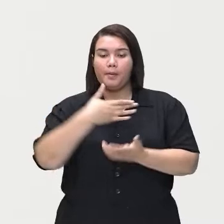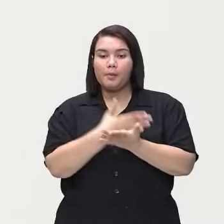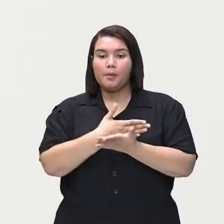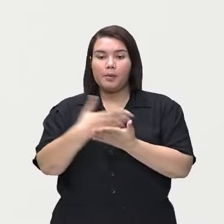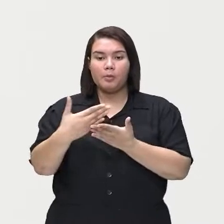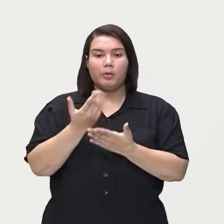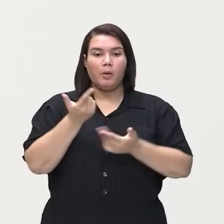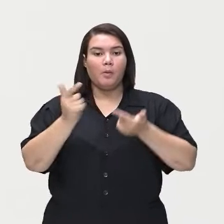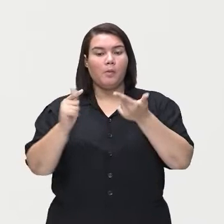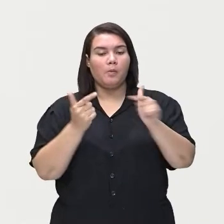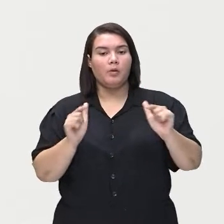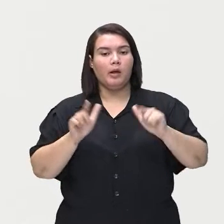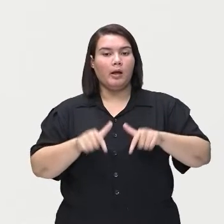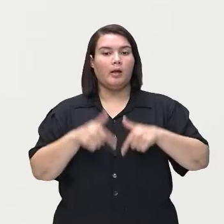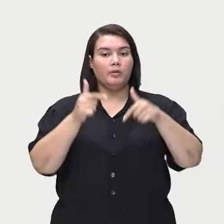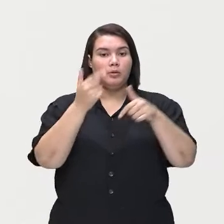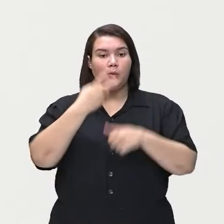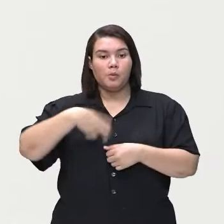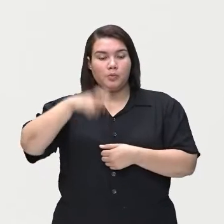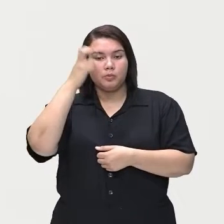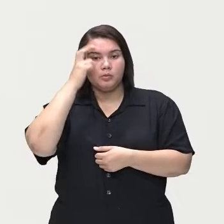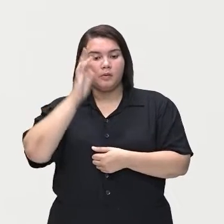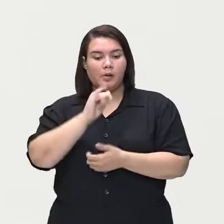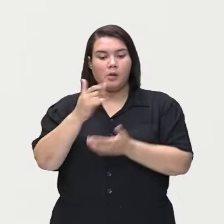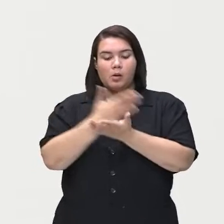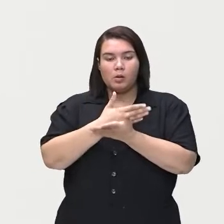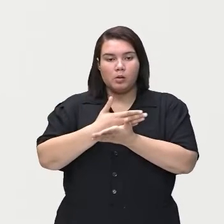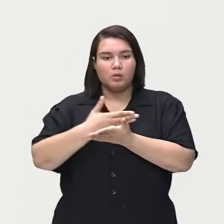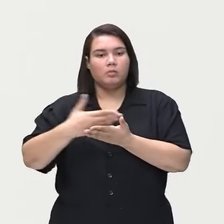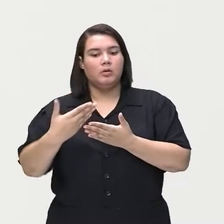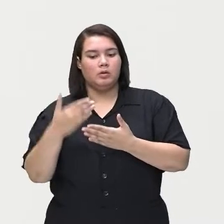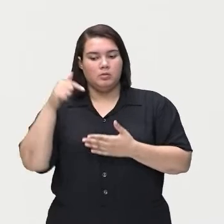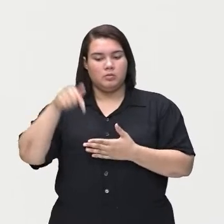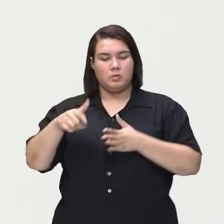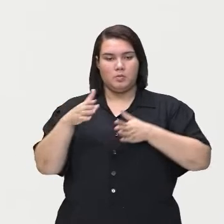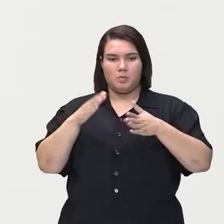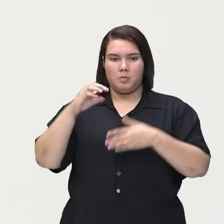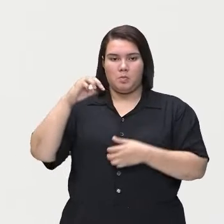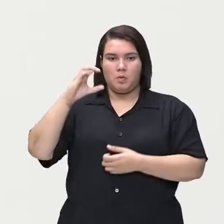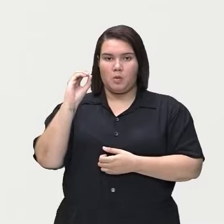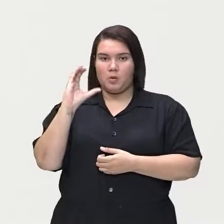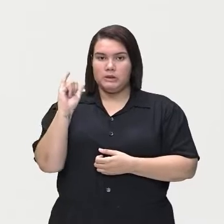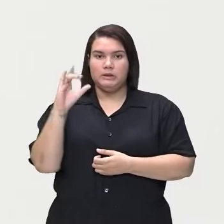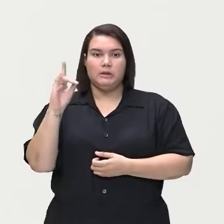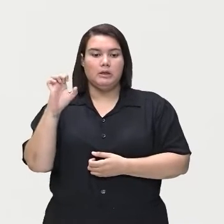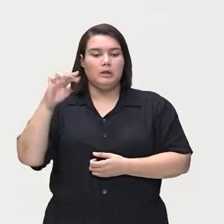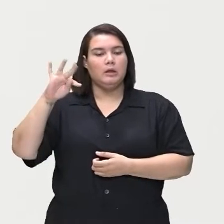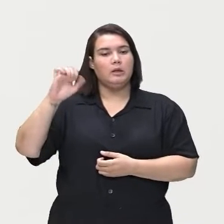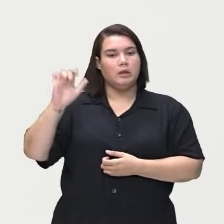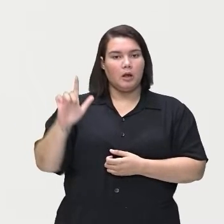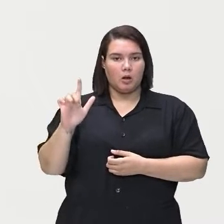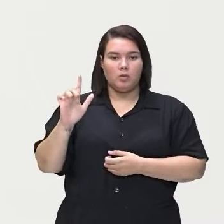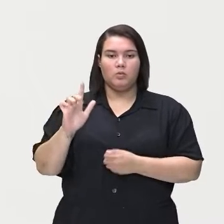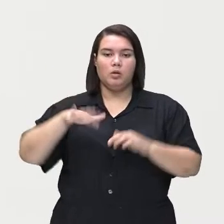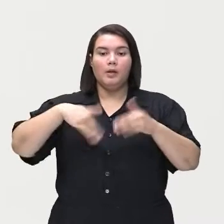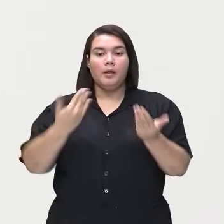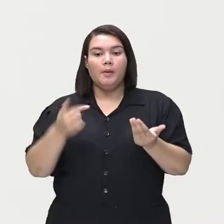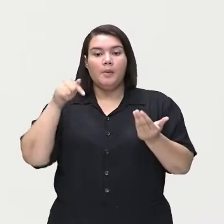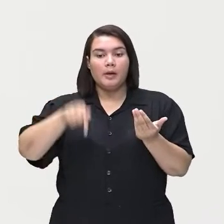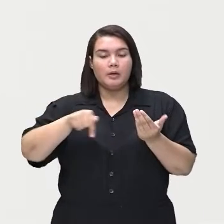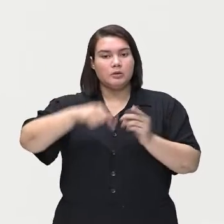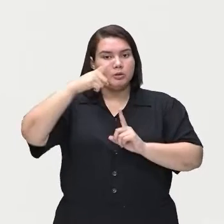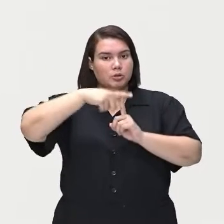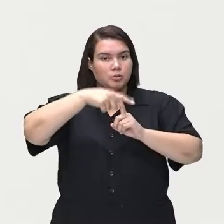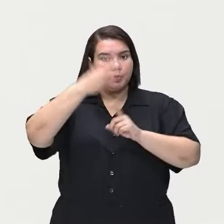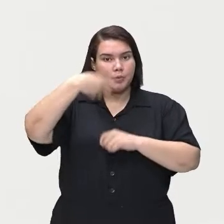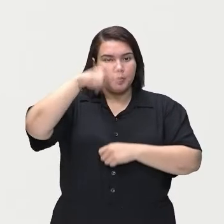demais práticas culturais que iriam surgir ali no mundo ocidental. Então essa cultura grego-romana, ela seria